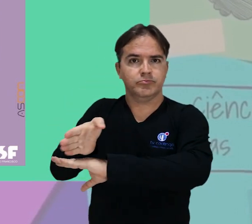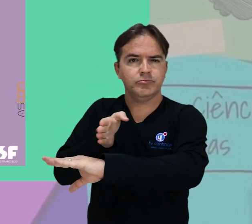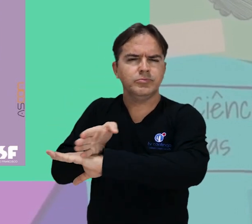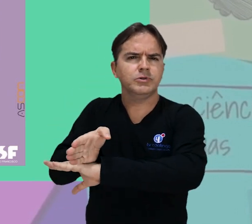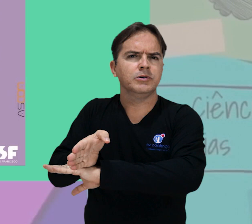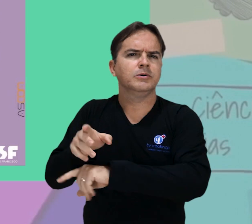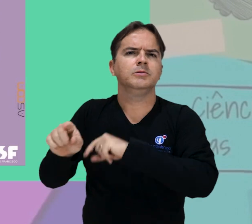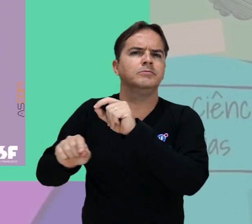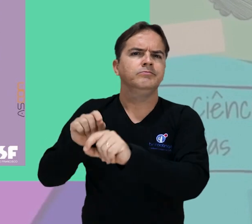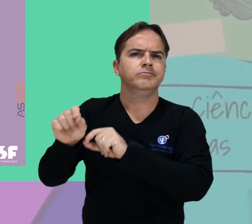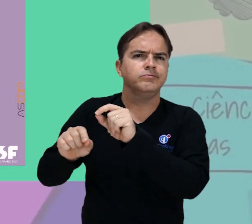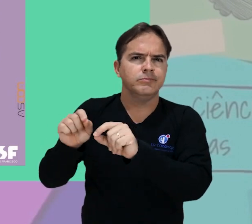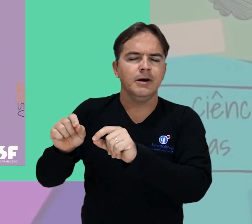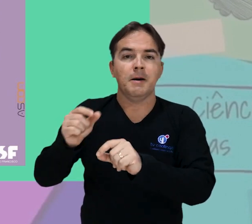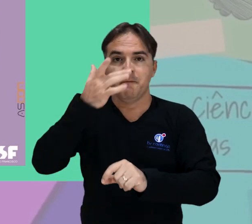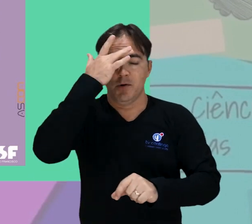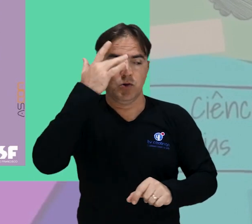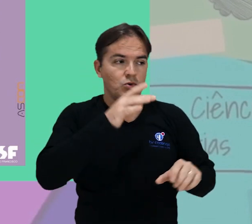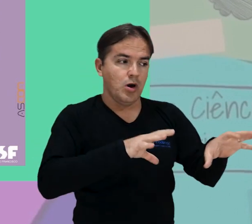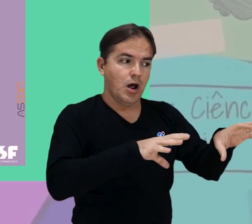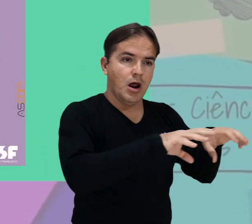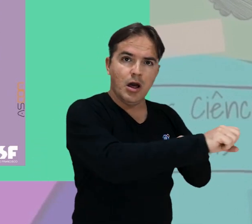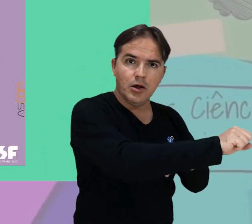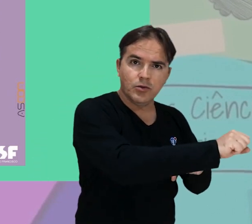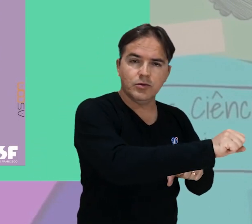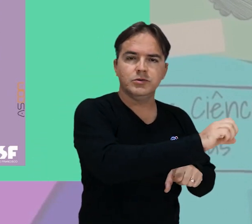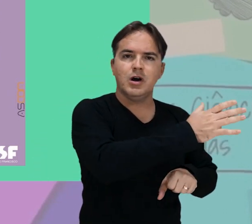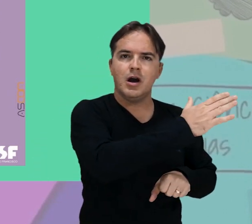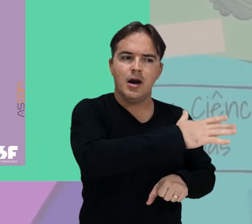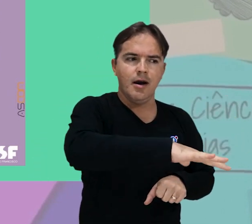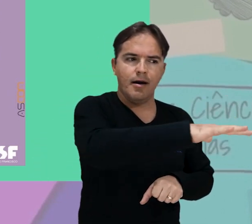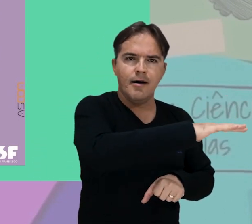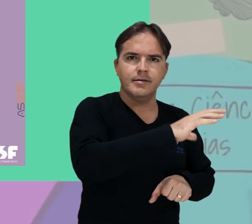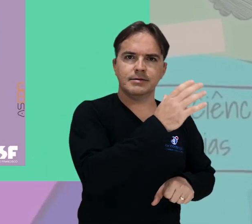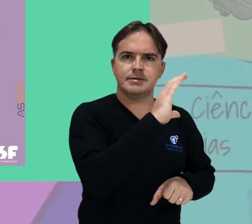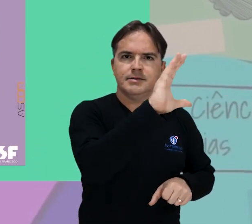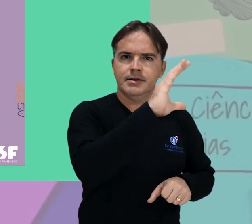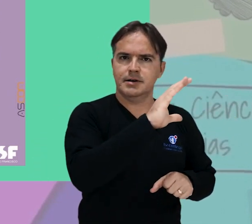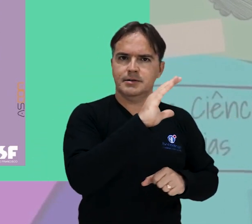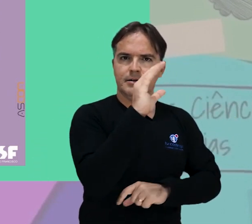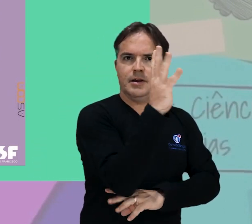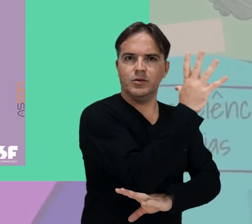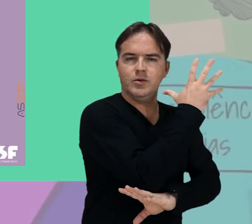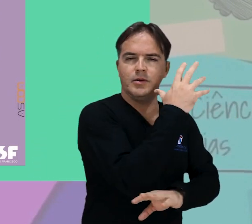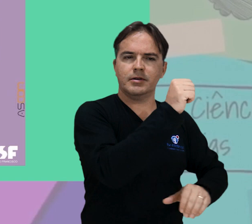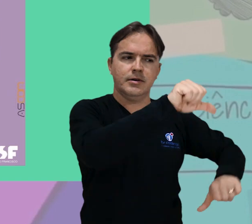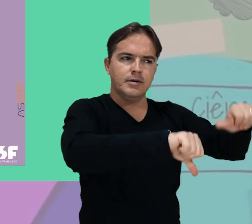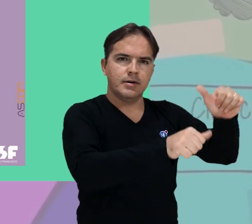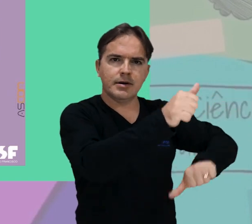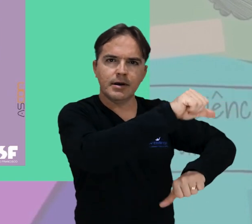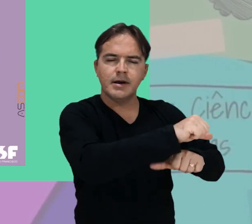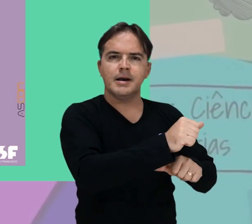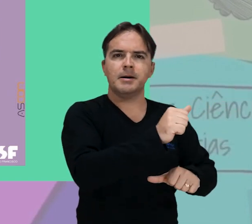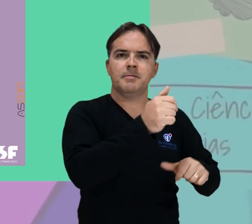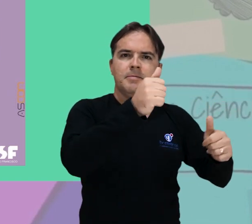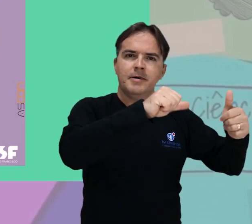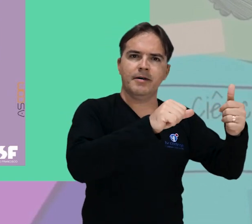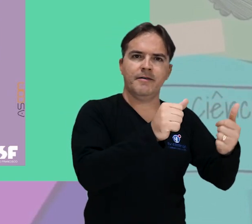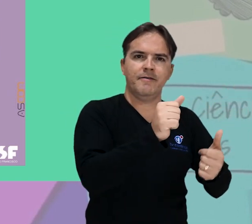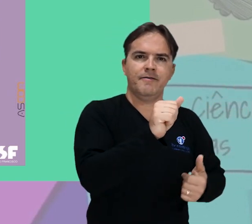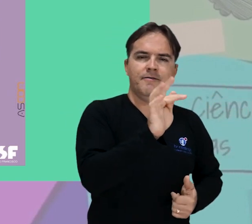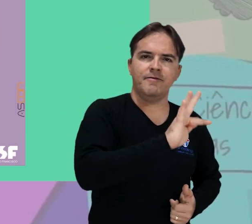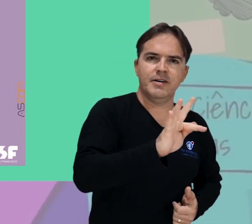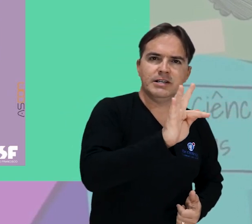participar pessoas que tenham diploma nas áreas de Ciências da Natureza química física biologia